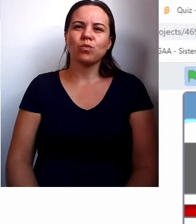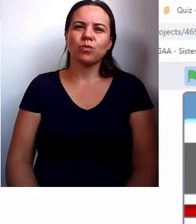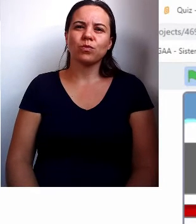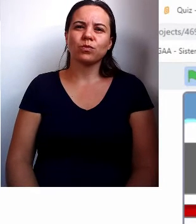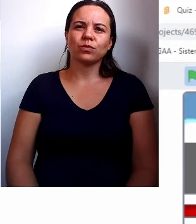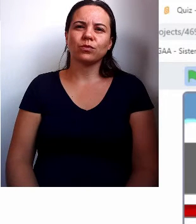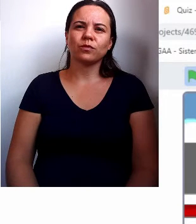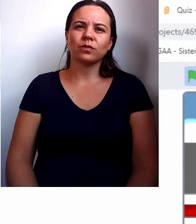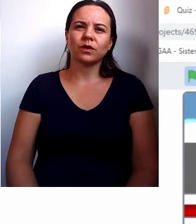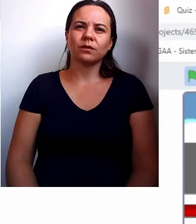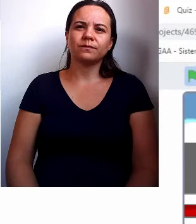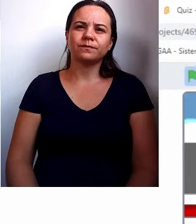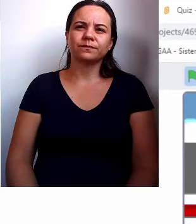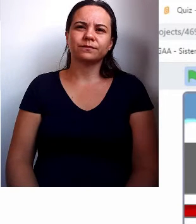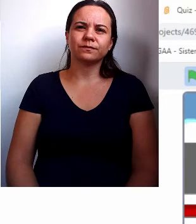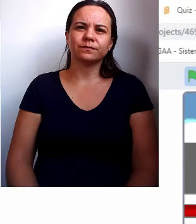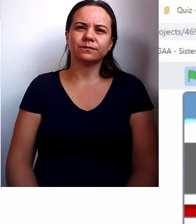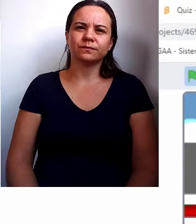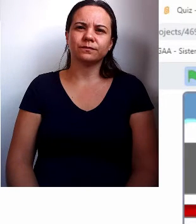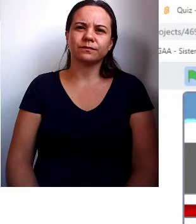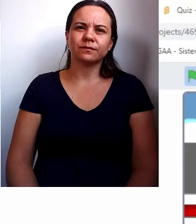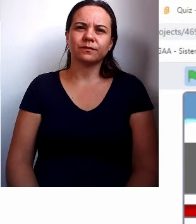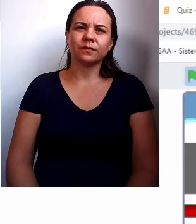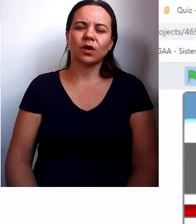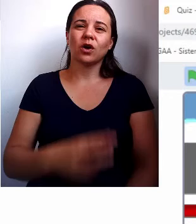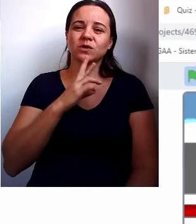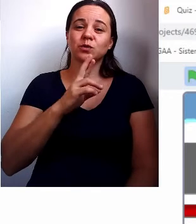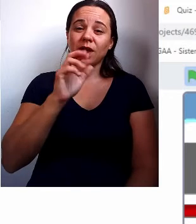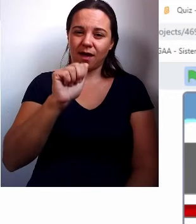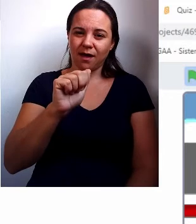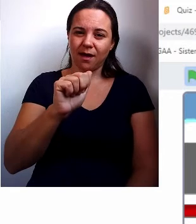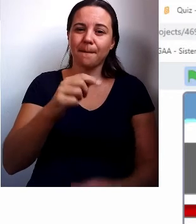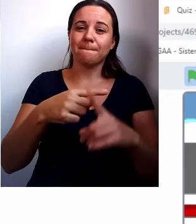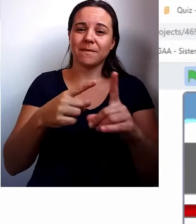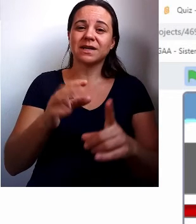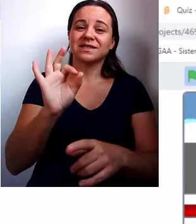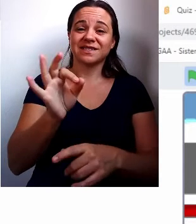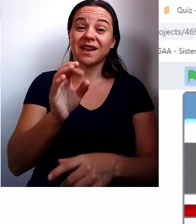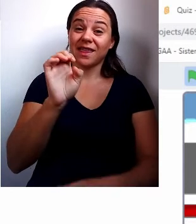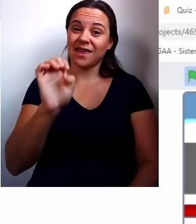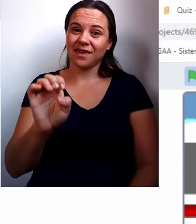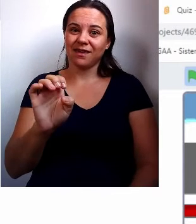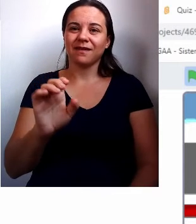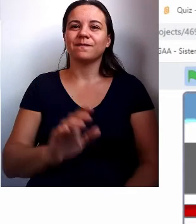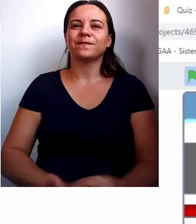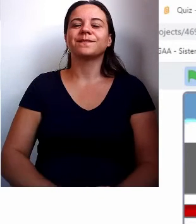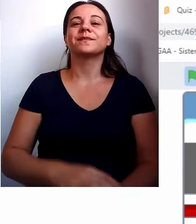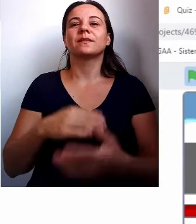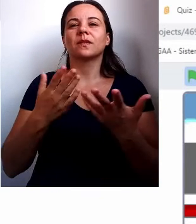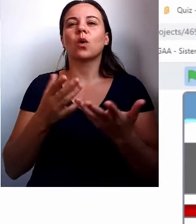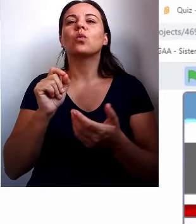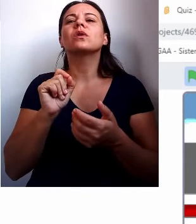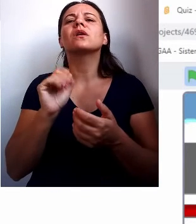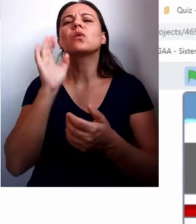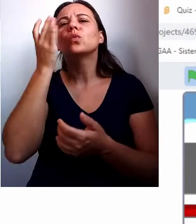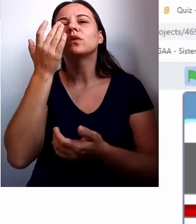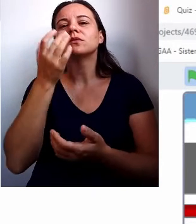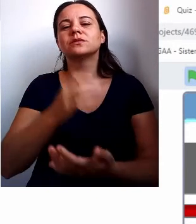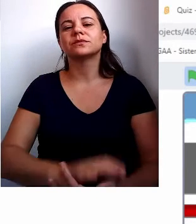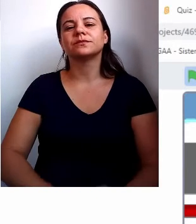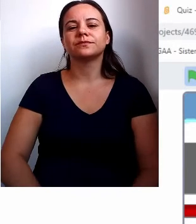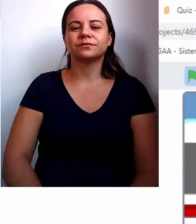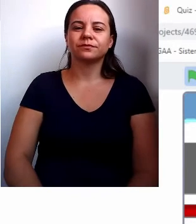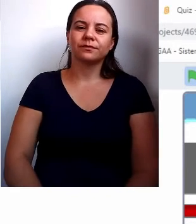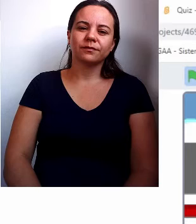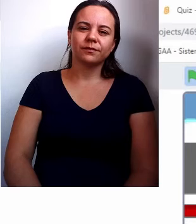soubemos que a resposta é E. Vamos responder A, então. Ó, vamos novamente,